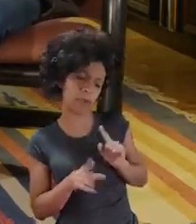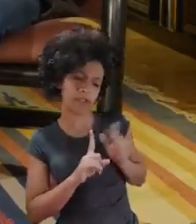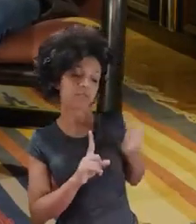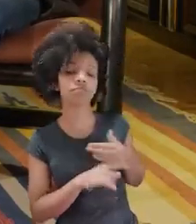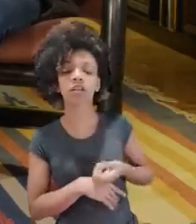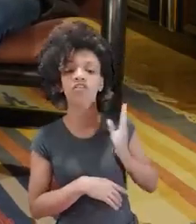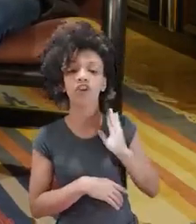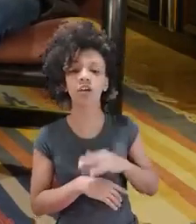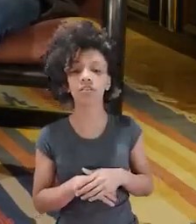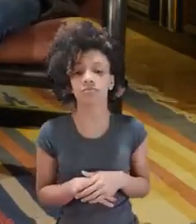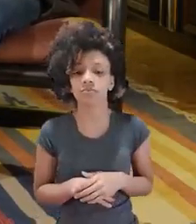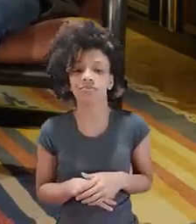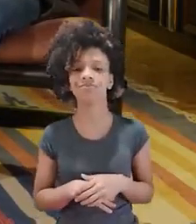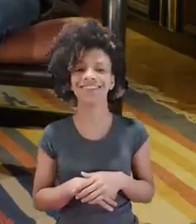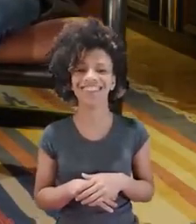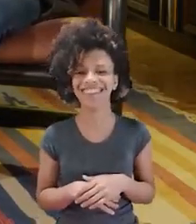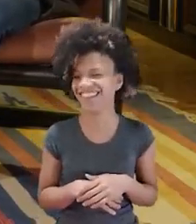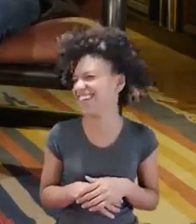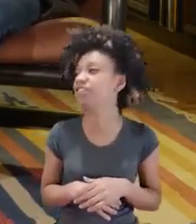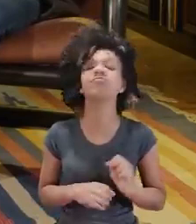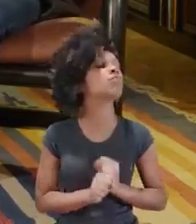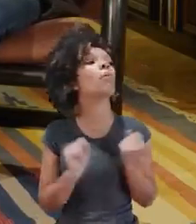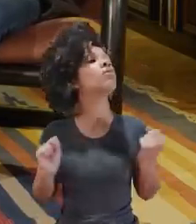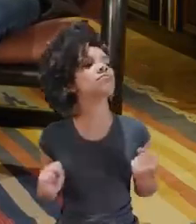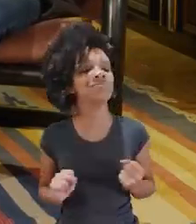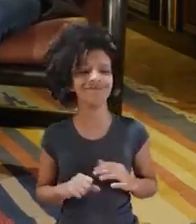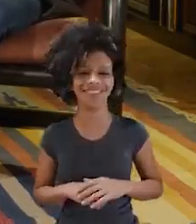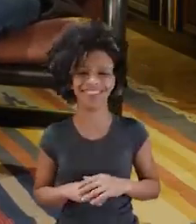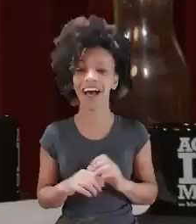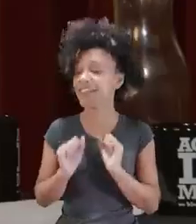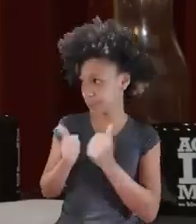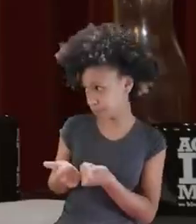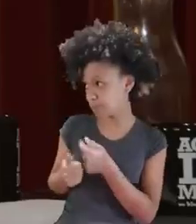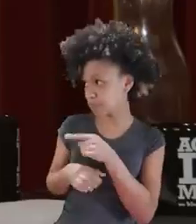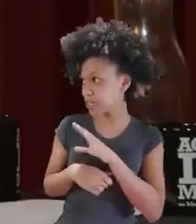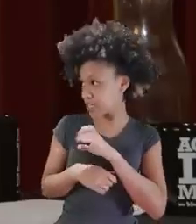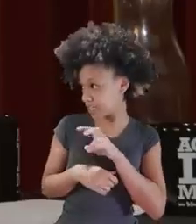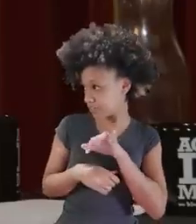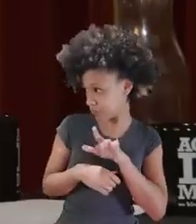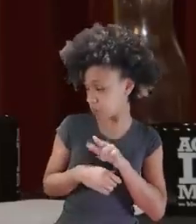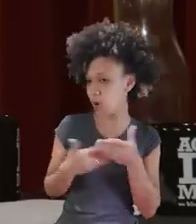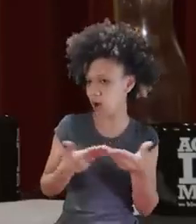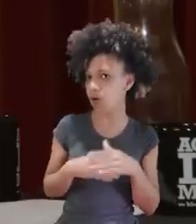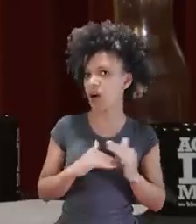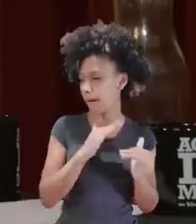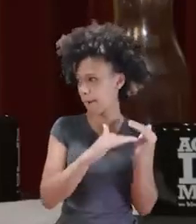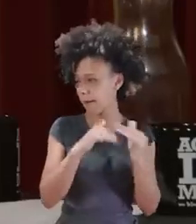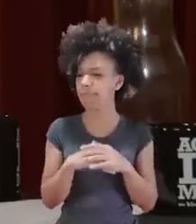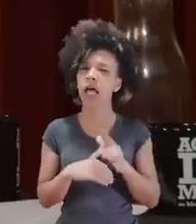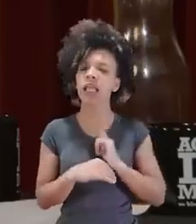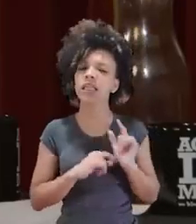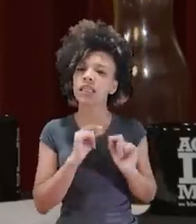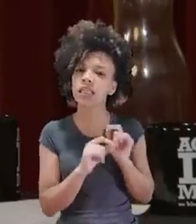verdade fazer a gestão tampão força não tá fumando tirar todas motivos para você como sim viu agora tá uma coisa vai